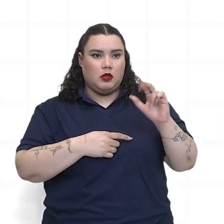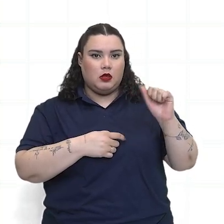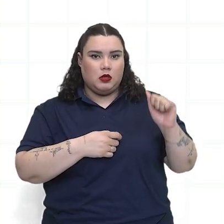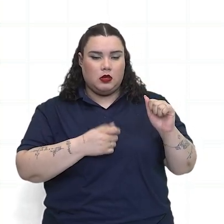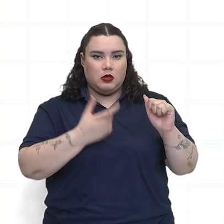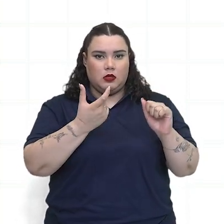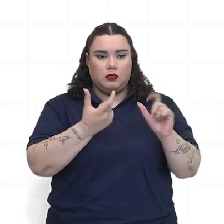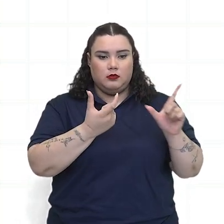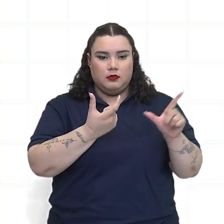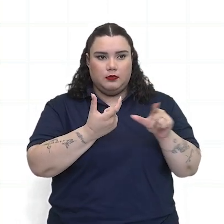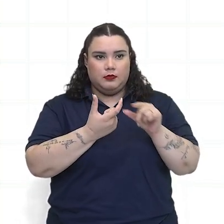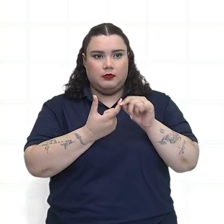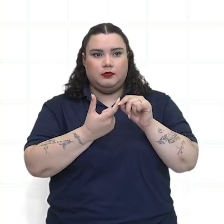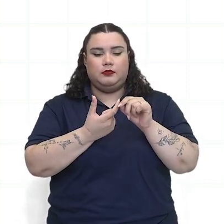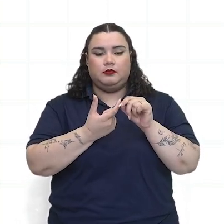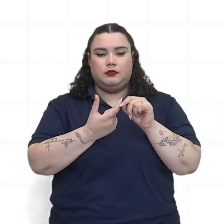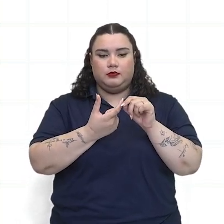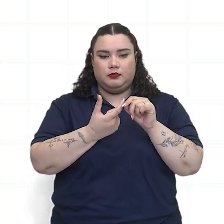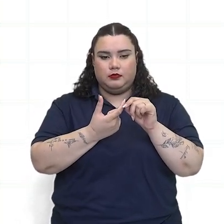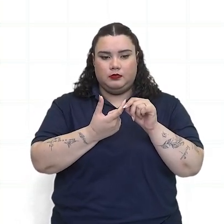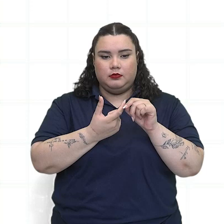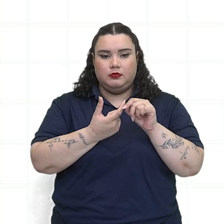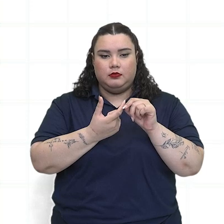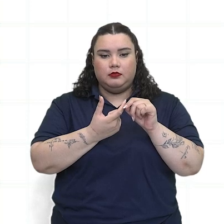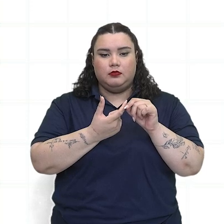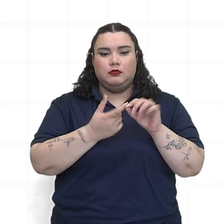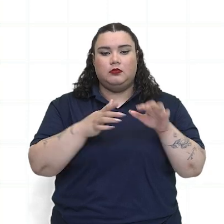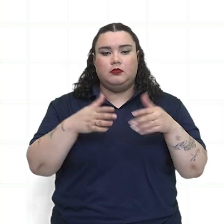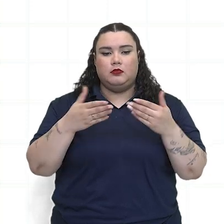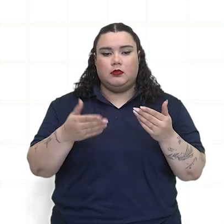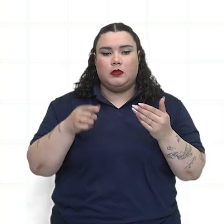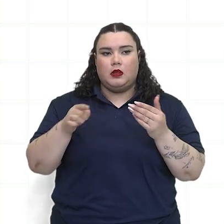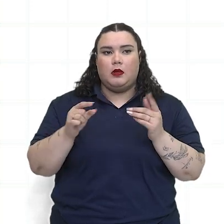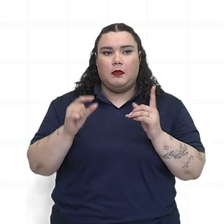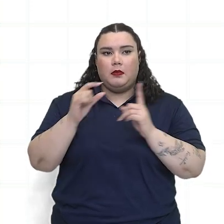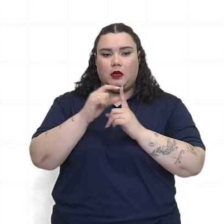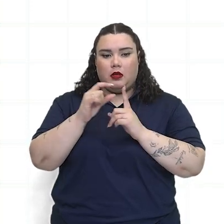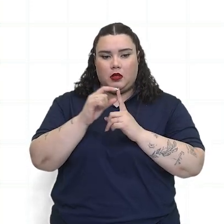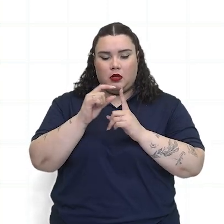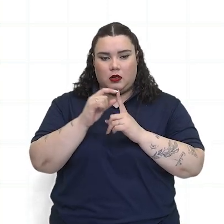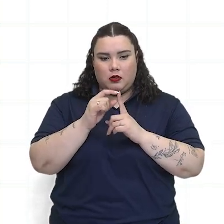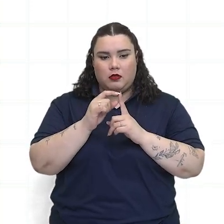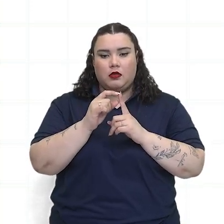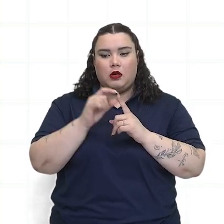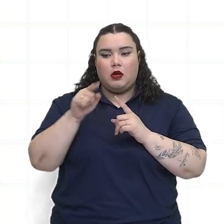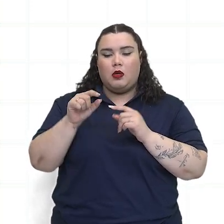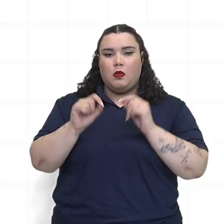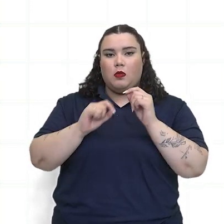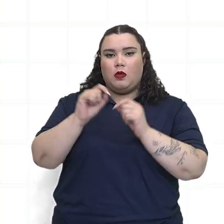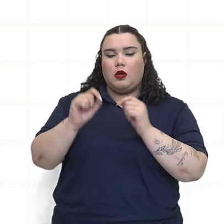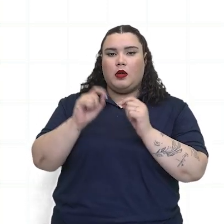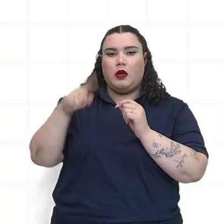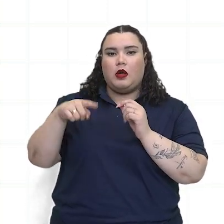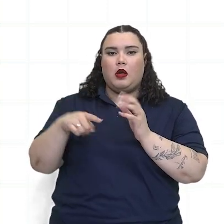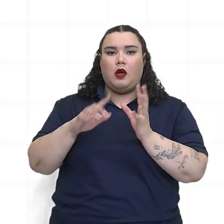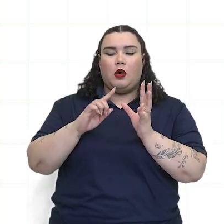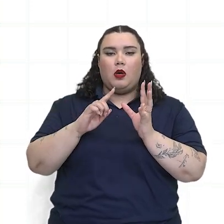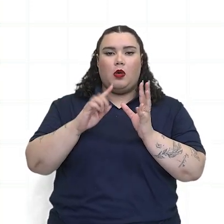eira, certo? Acrescentei o sufixo eira e mais essa consoante de ligação, que é só